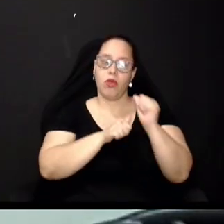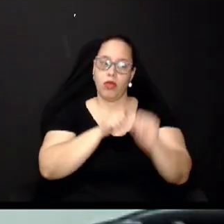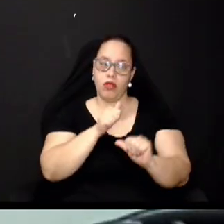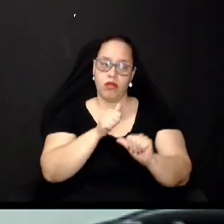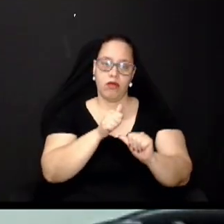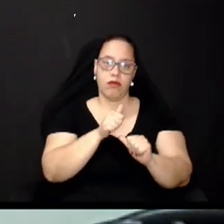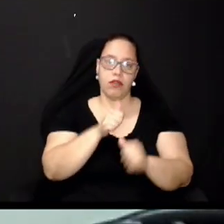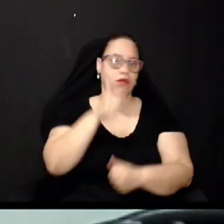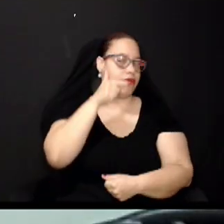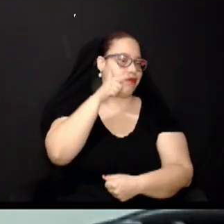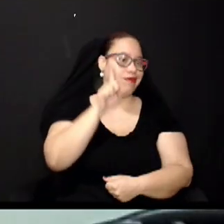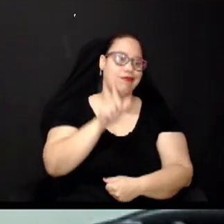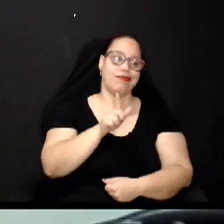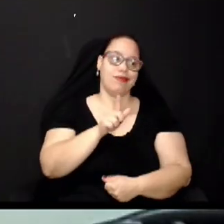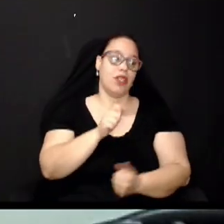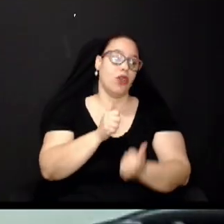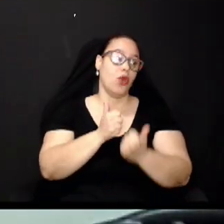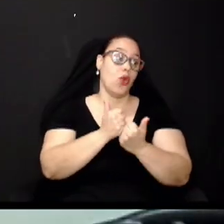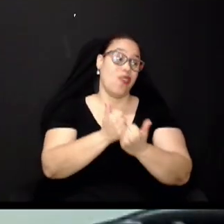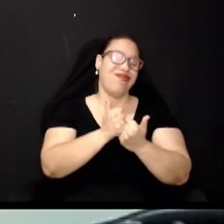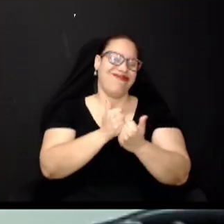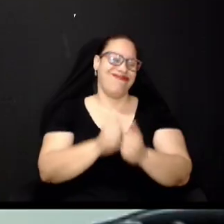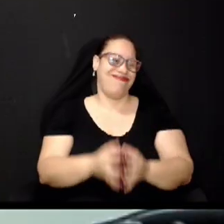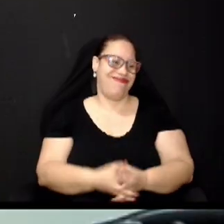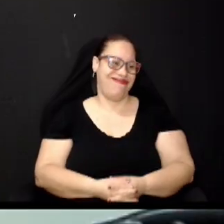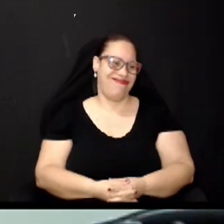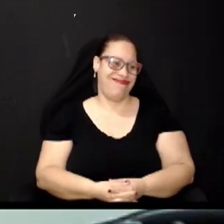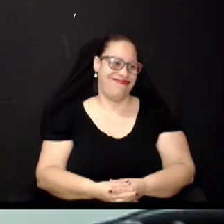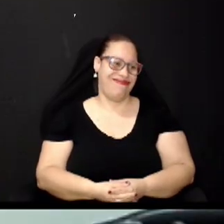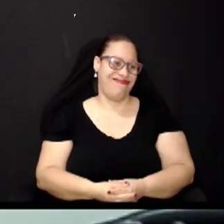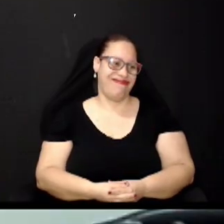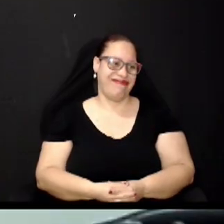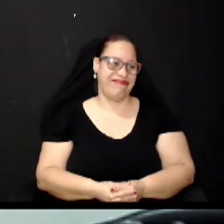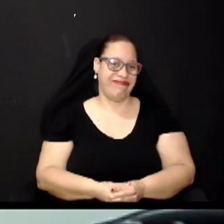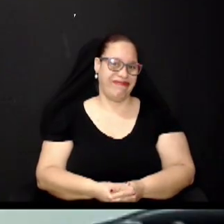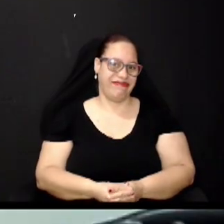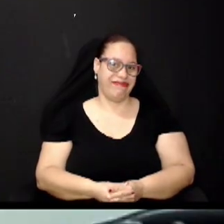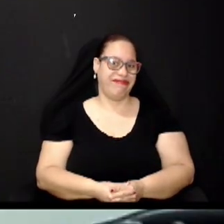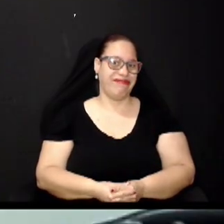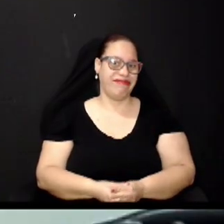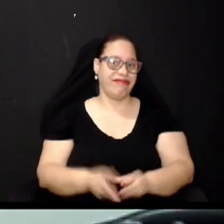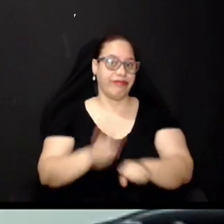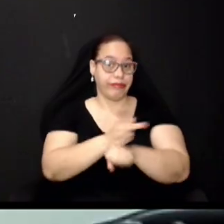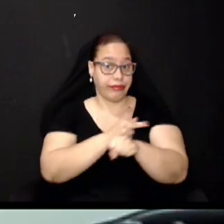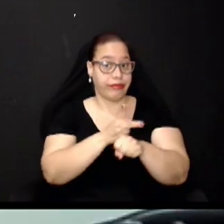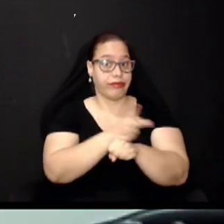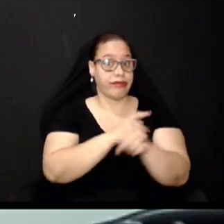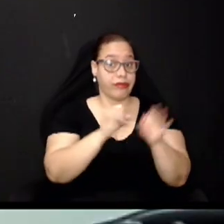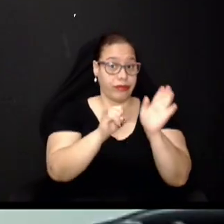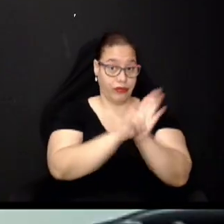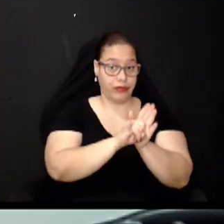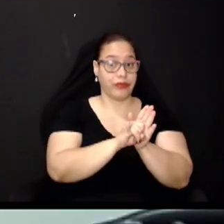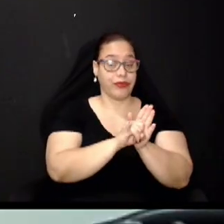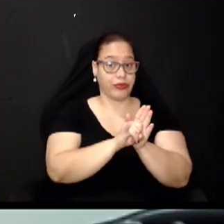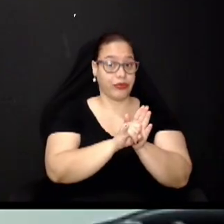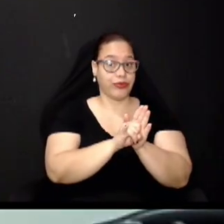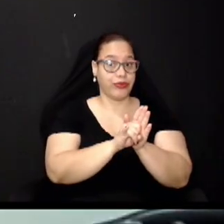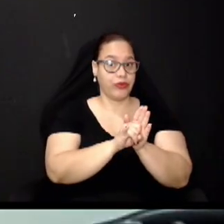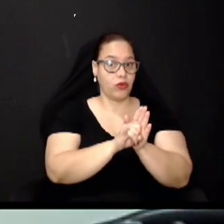consegue sustentá-la. Isso a gente faz através da busca da identidade, né, de quem nós